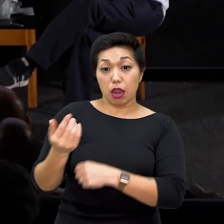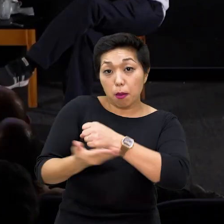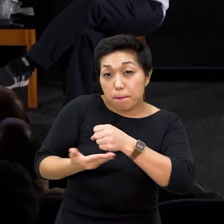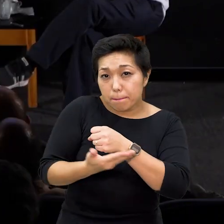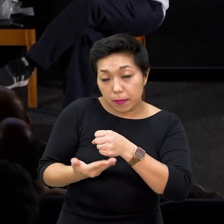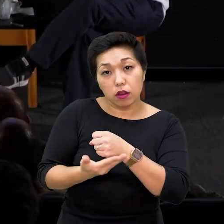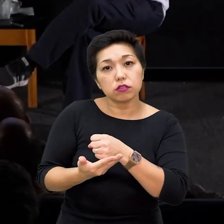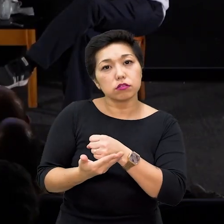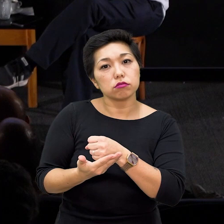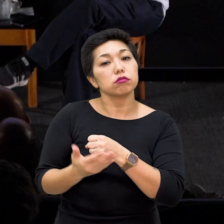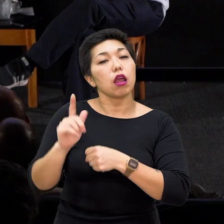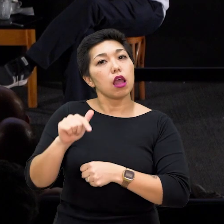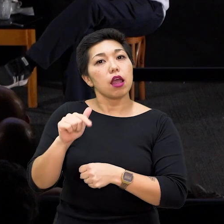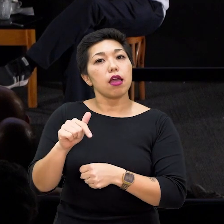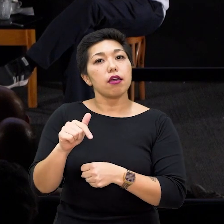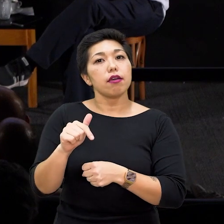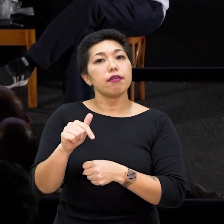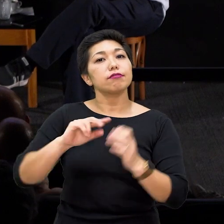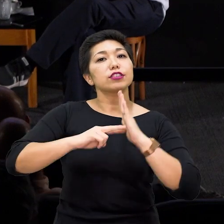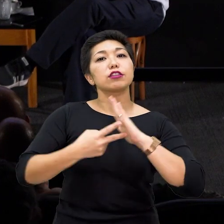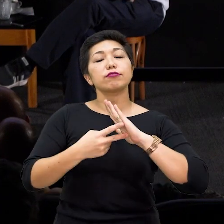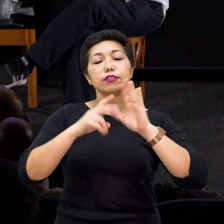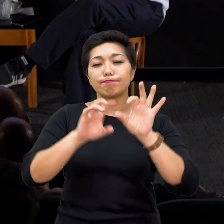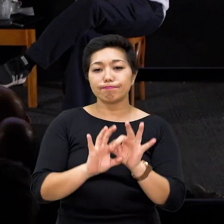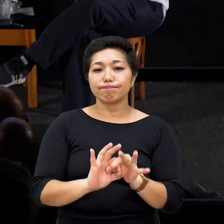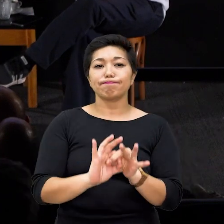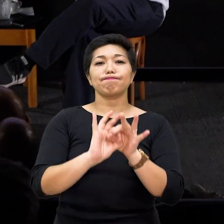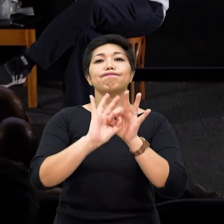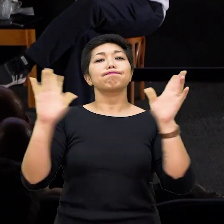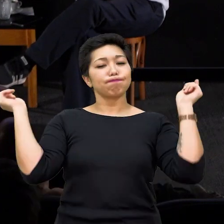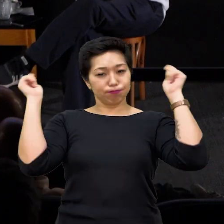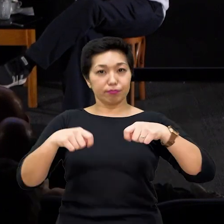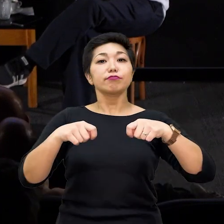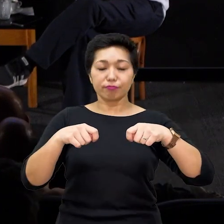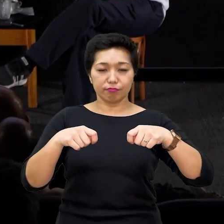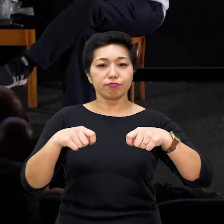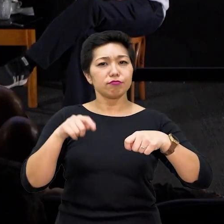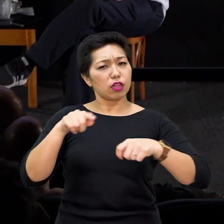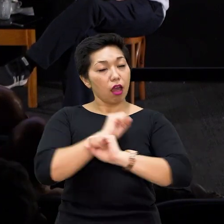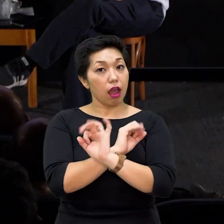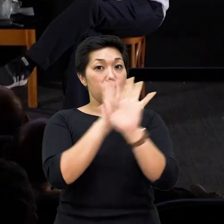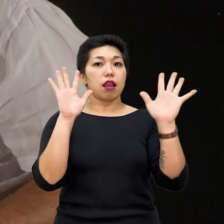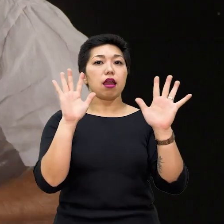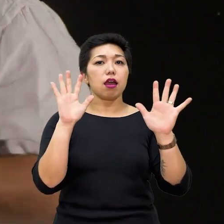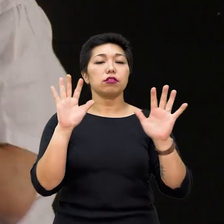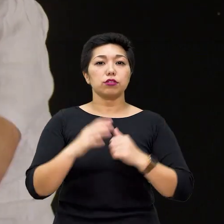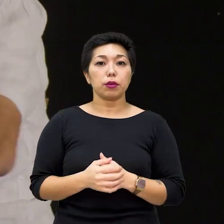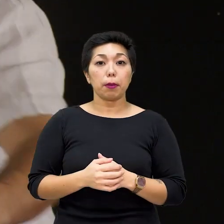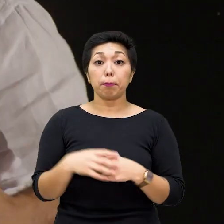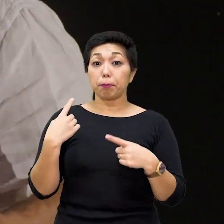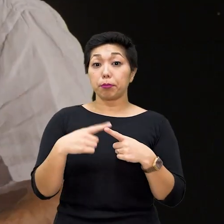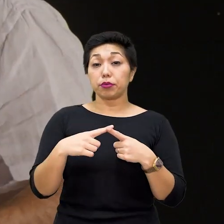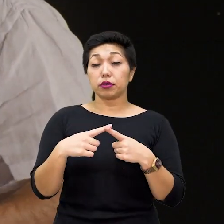instrumento de potencialização da liberdade, né? E acho que isso está claro em muitos pontos, né? Mas acho